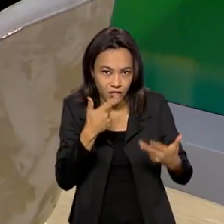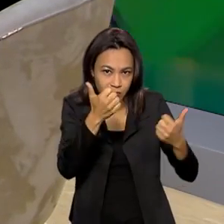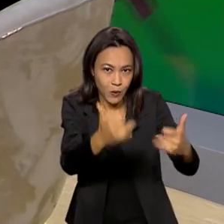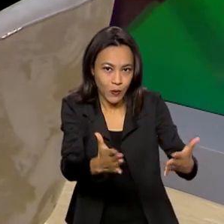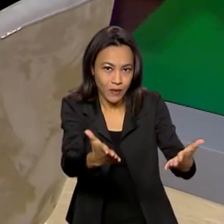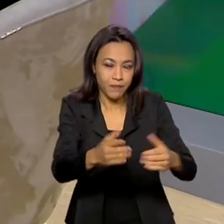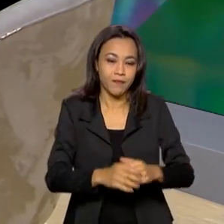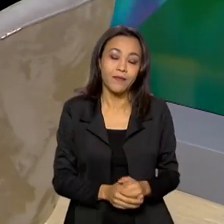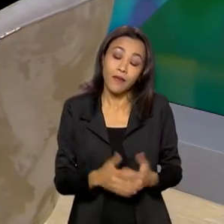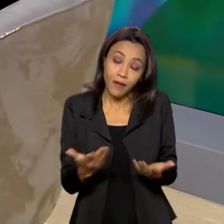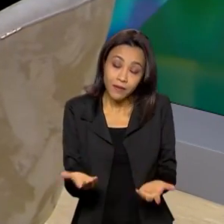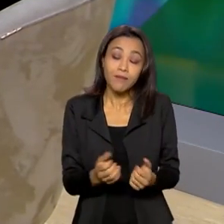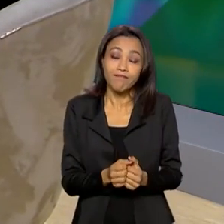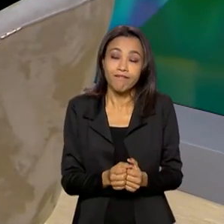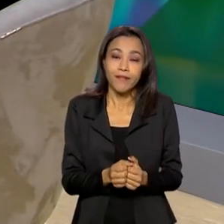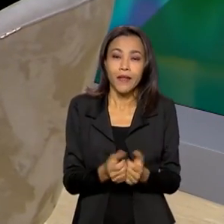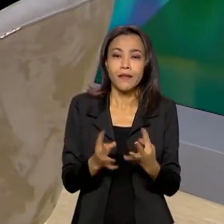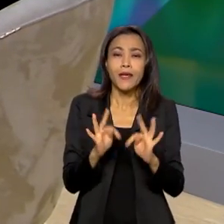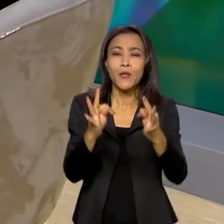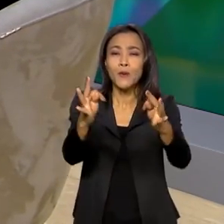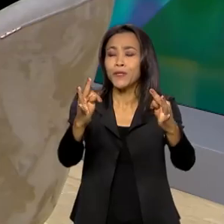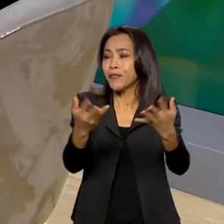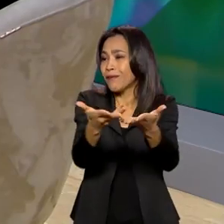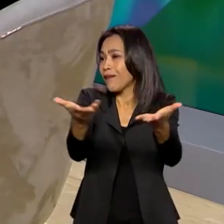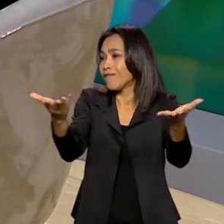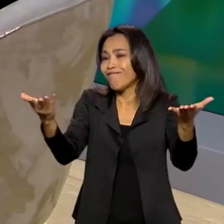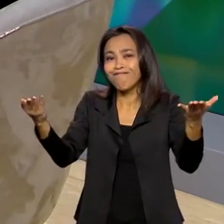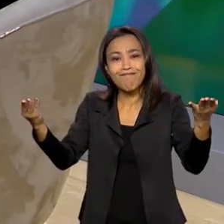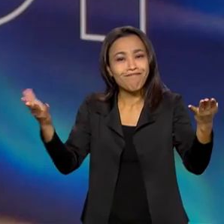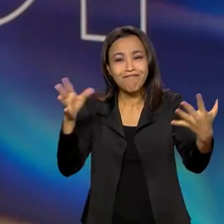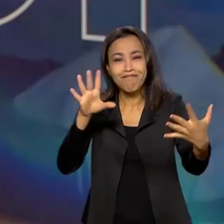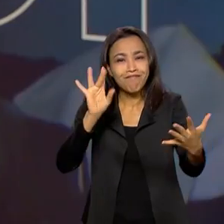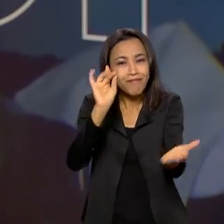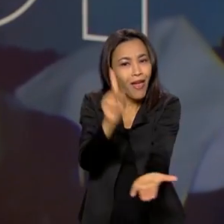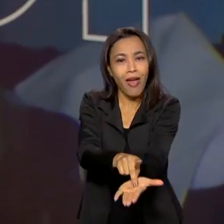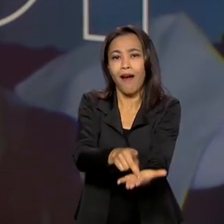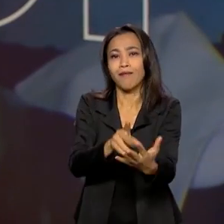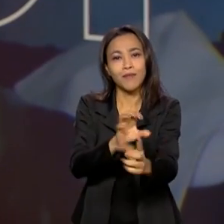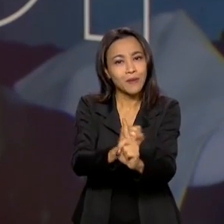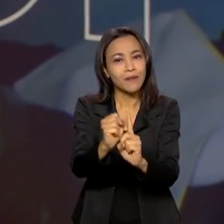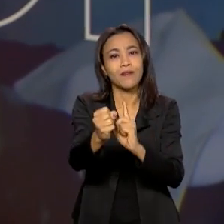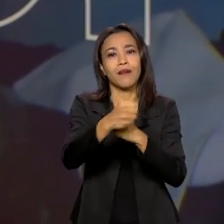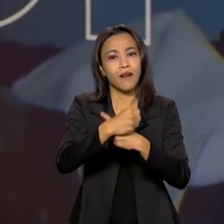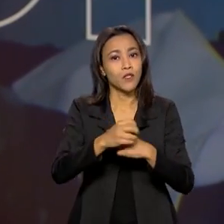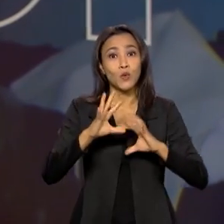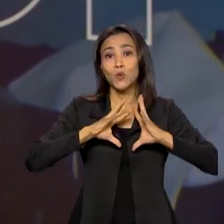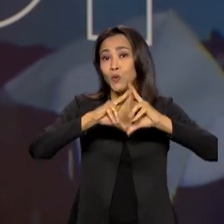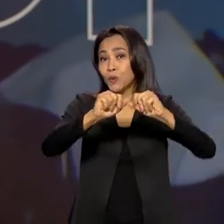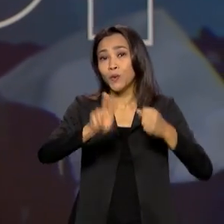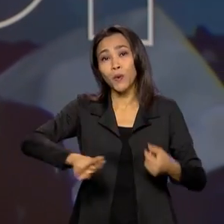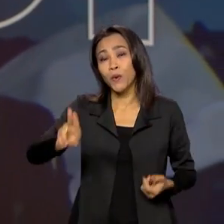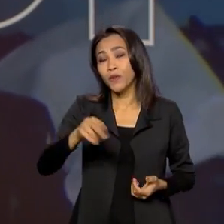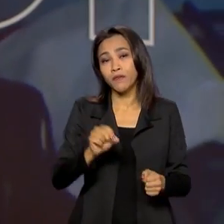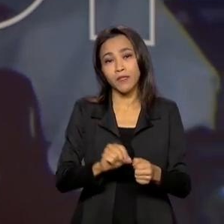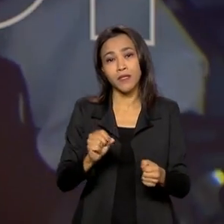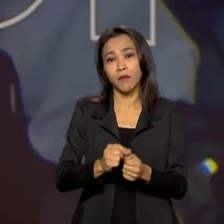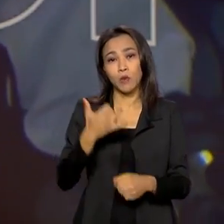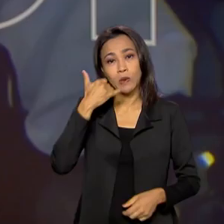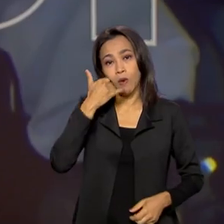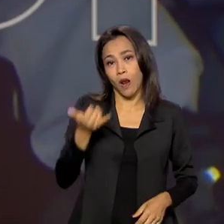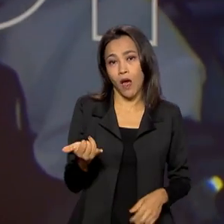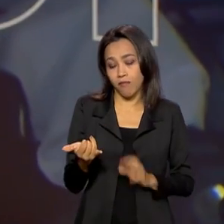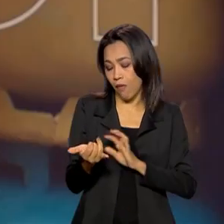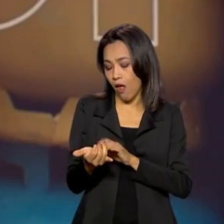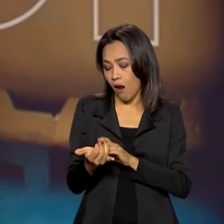tecnologia ela tá aí hoje a realidade posta na nossa sociedade fazemos quase tudo hoje na palma da mão é no